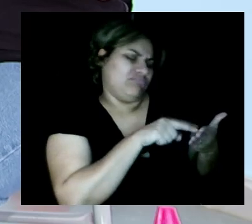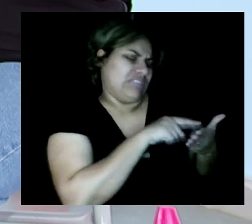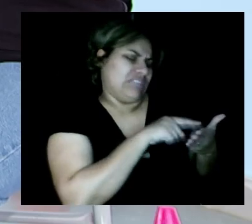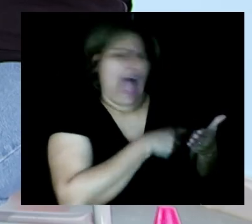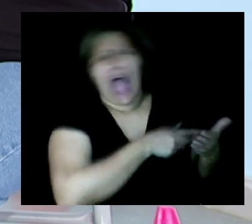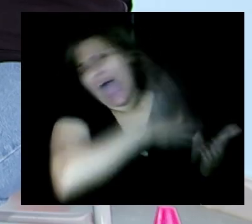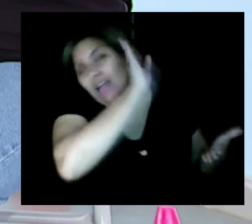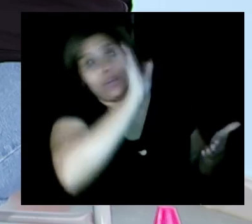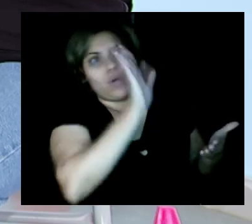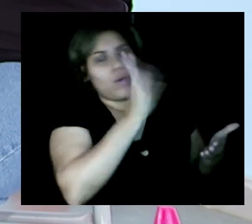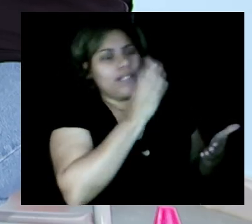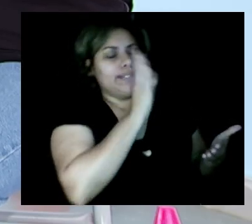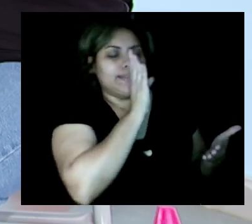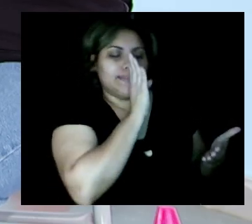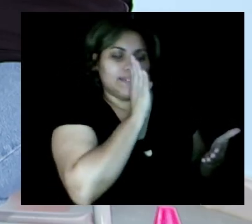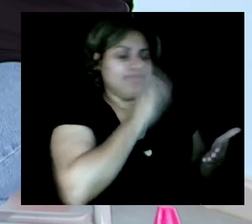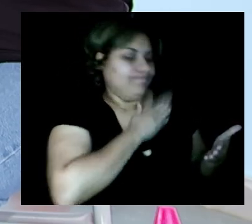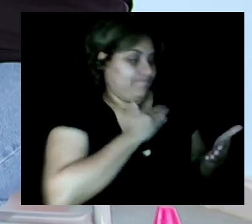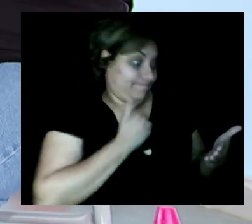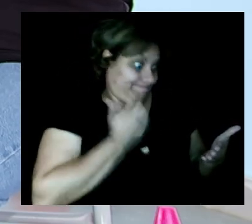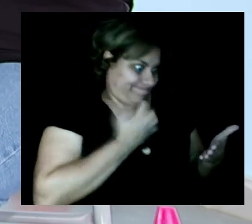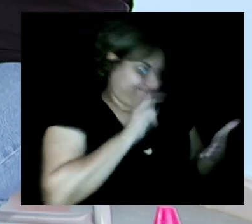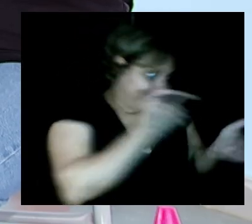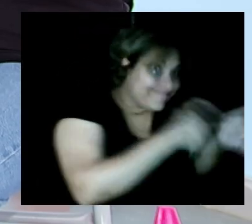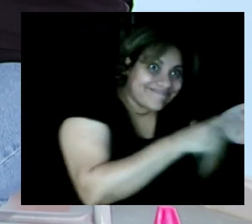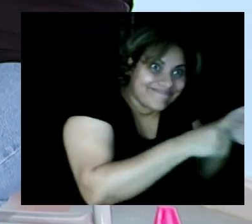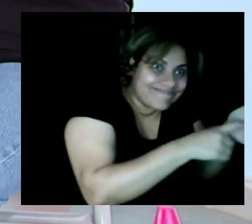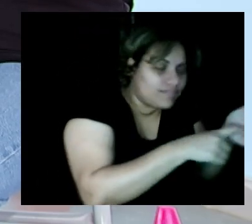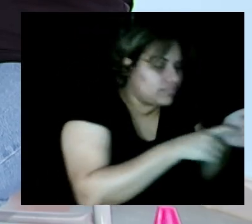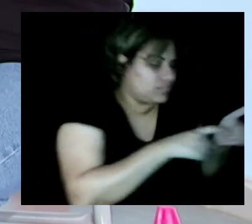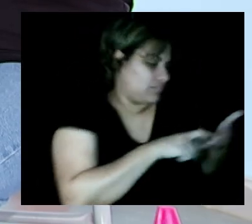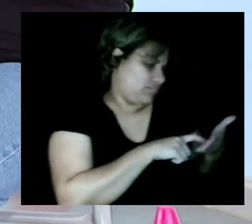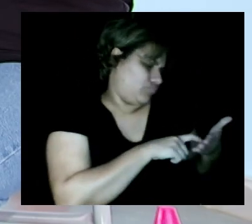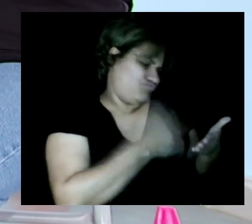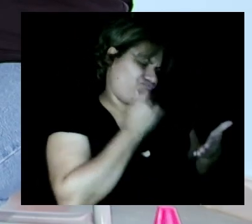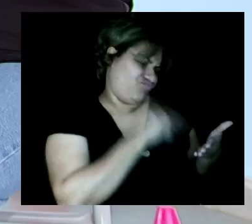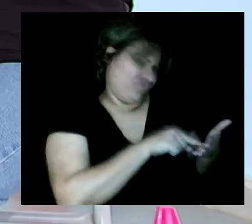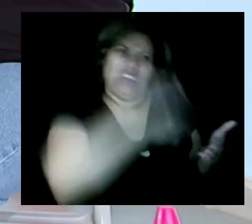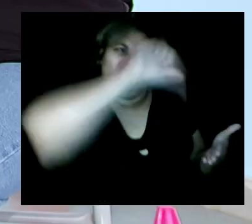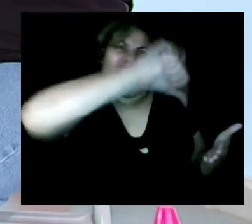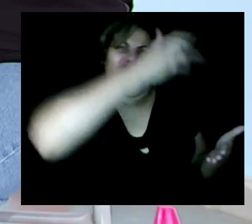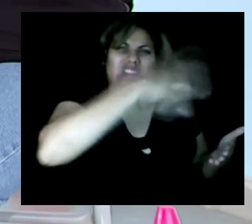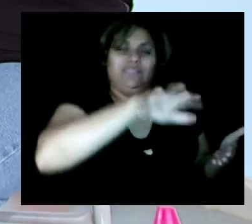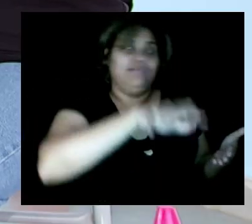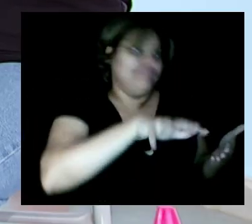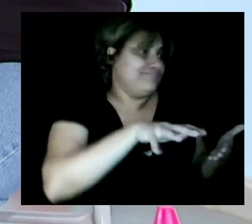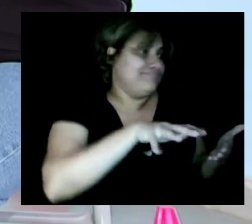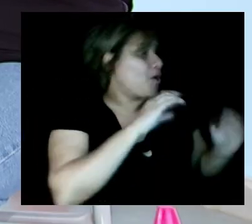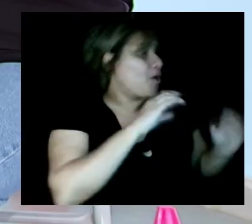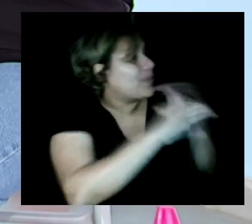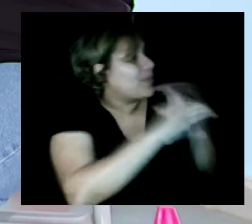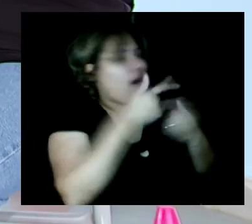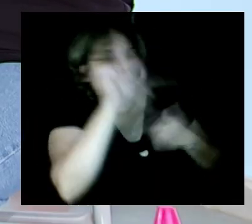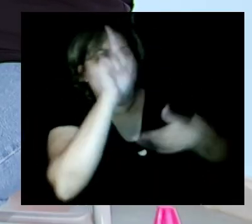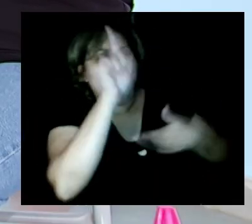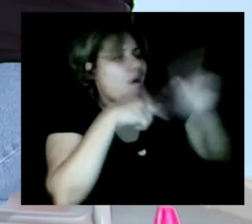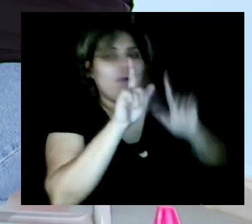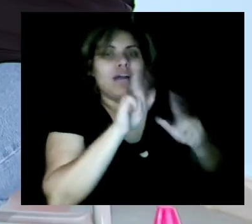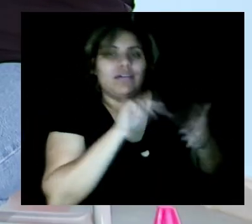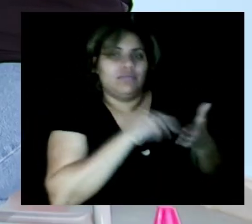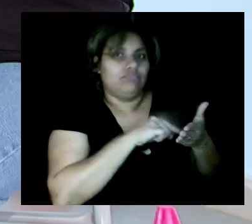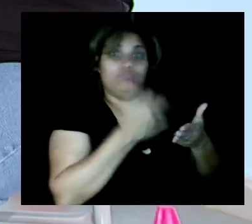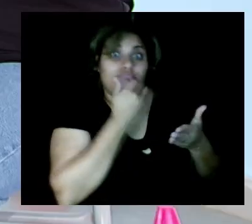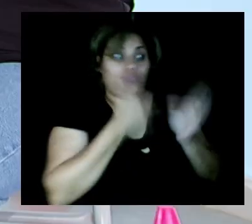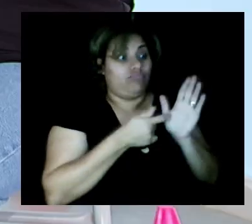não quero isso, né? Porque a gente tem a comunicação alternativa. Não, aponta. Não, não quero.